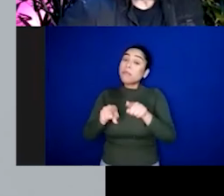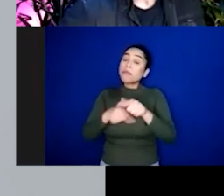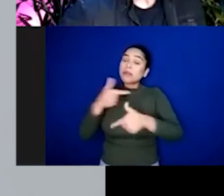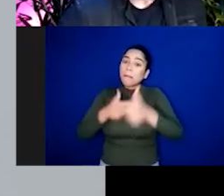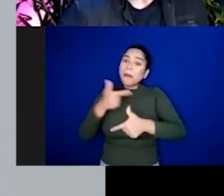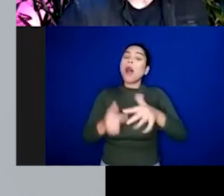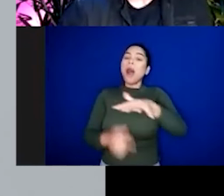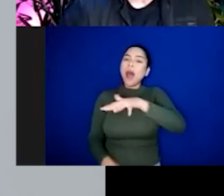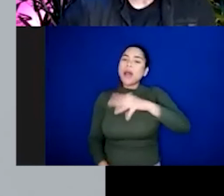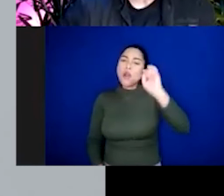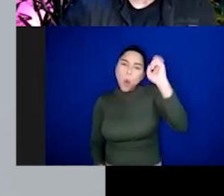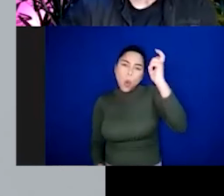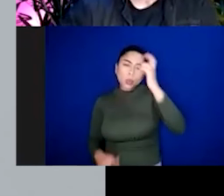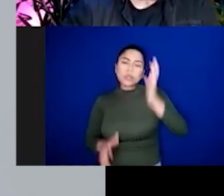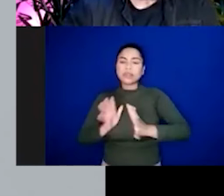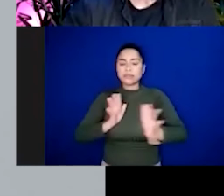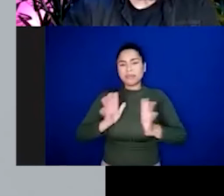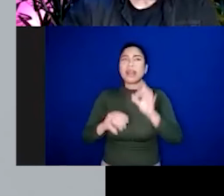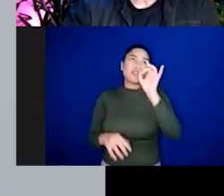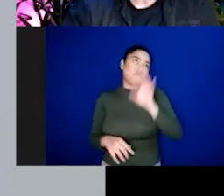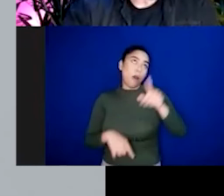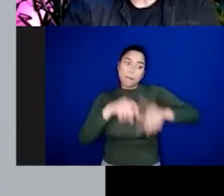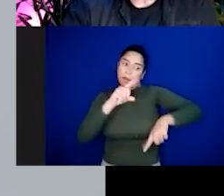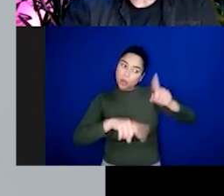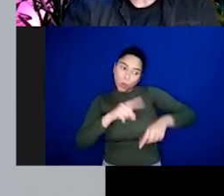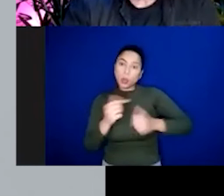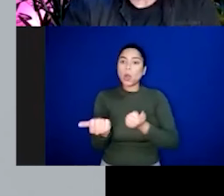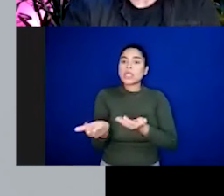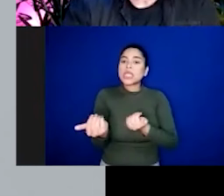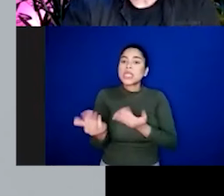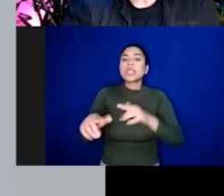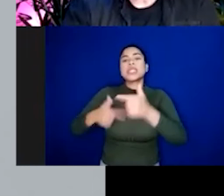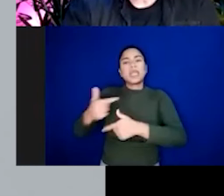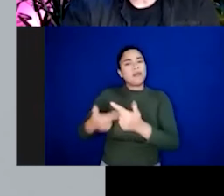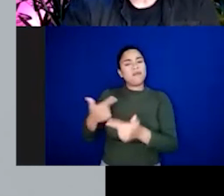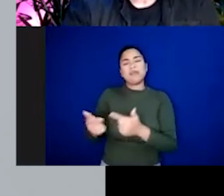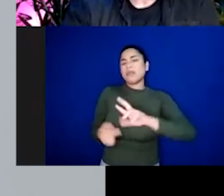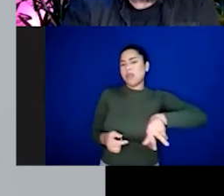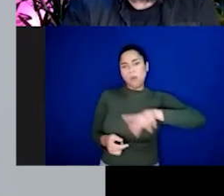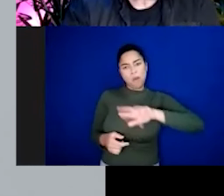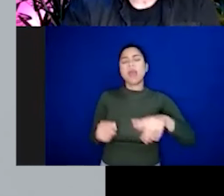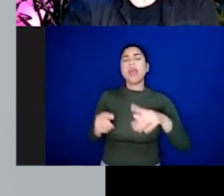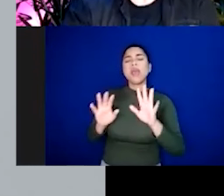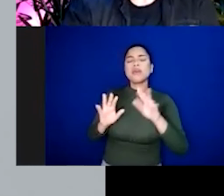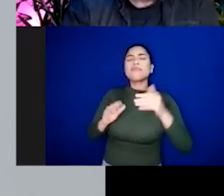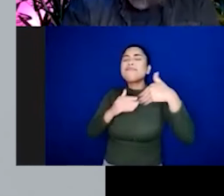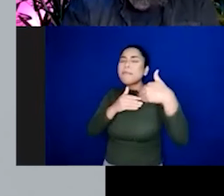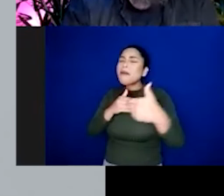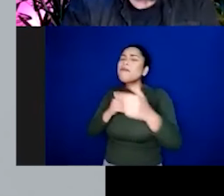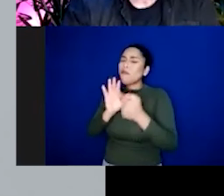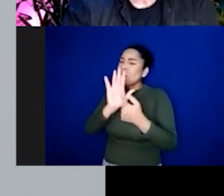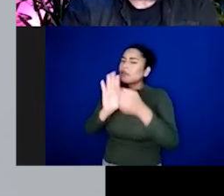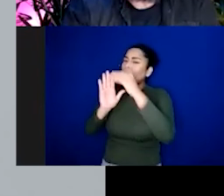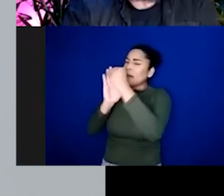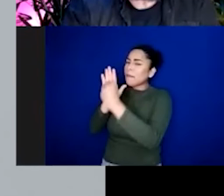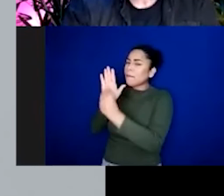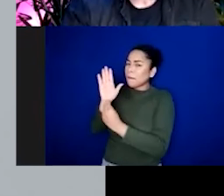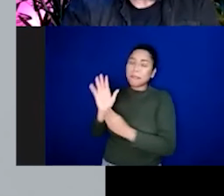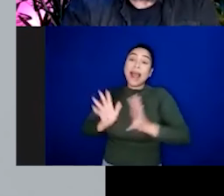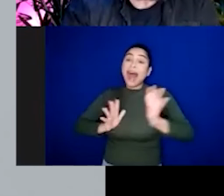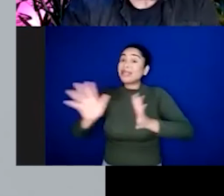não é só o produto ou serviço que é como a gente vai ver aqui na apresentação que eu trouxe alguns pontos sobre isso é tudo a sensibilidade está em